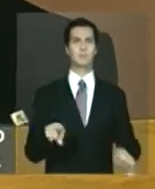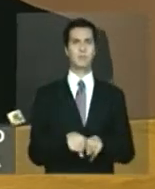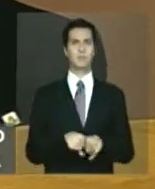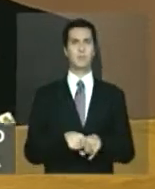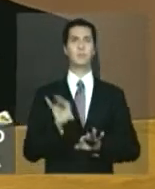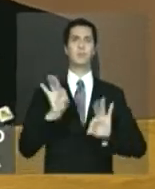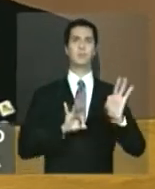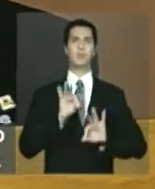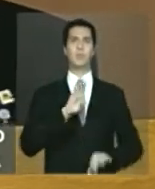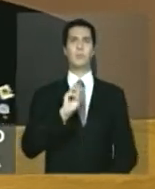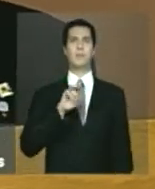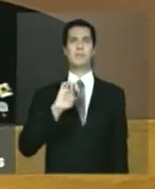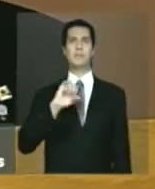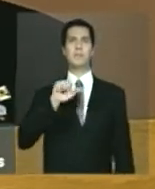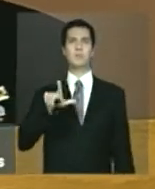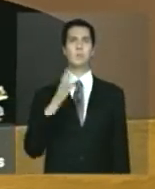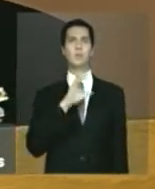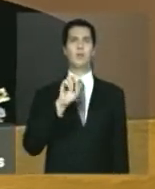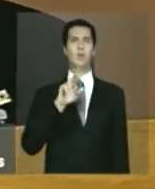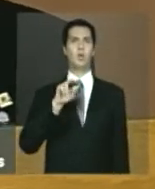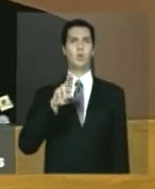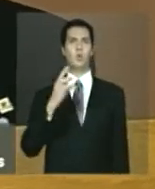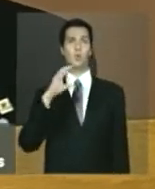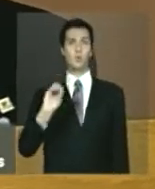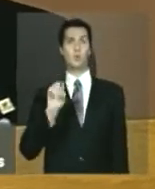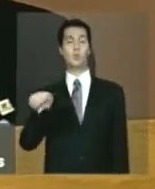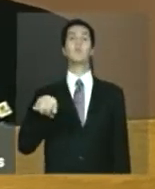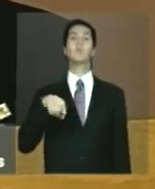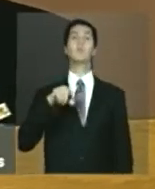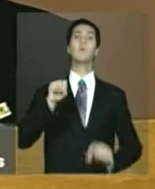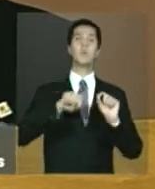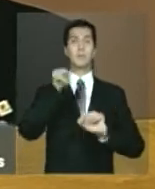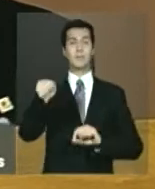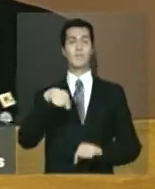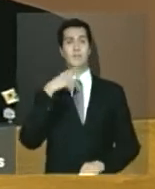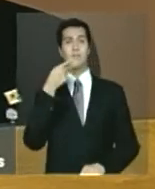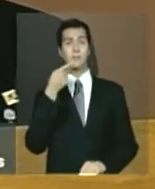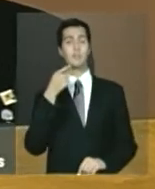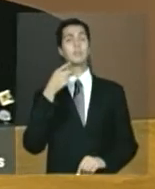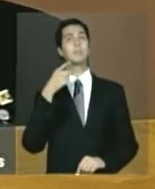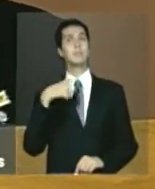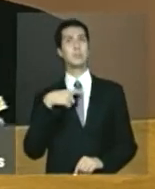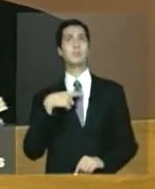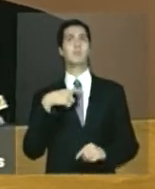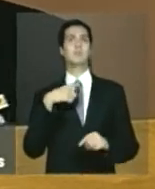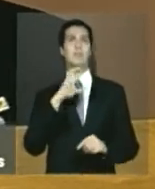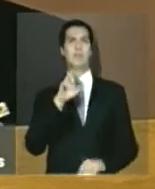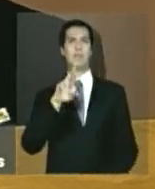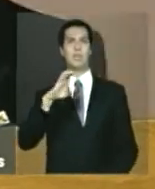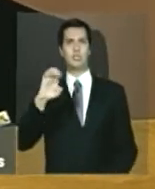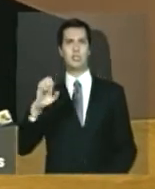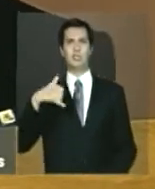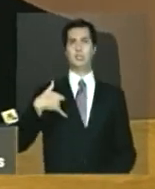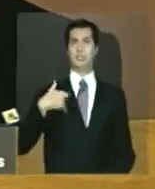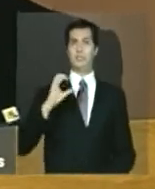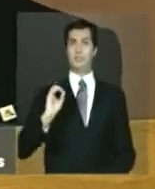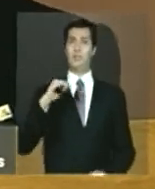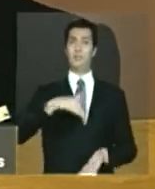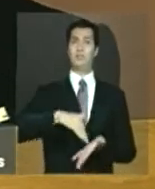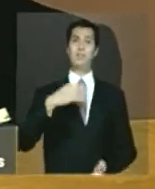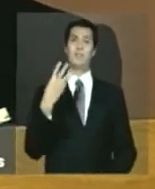que coloca a questão da creche de 0 a 3 anos